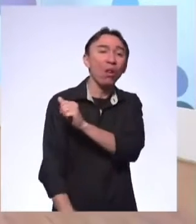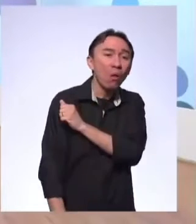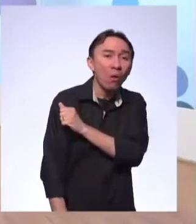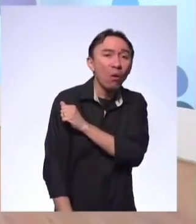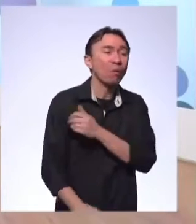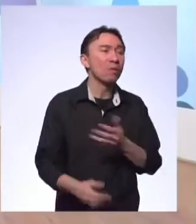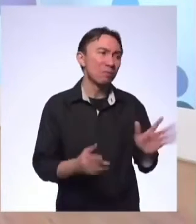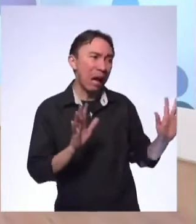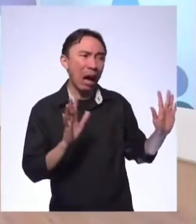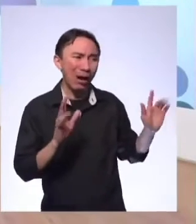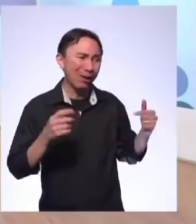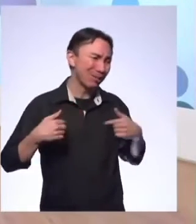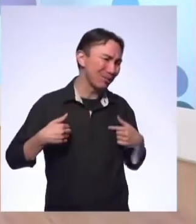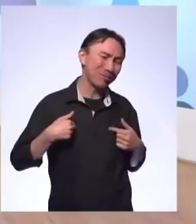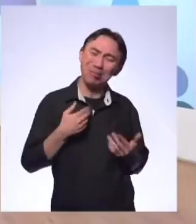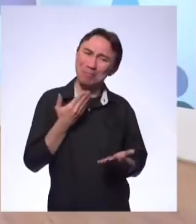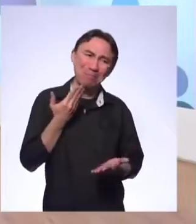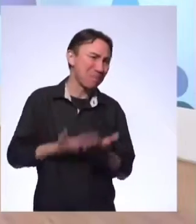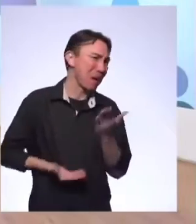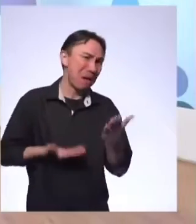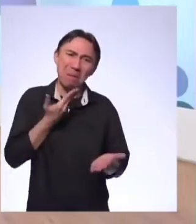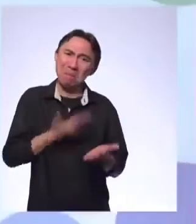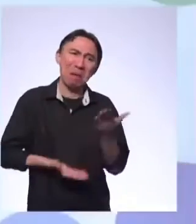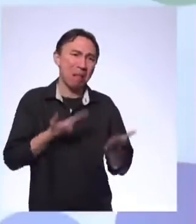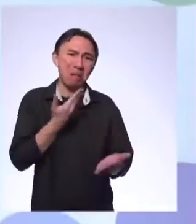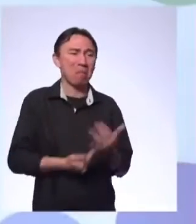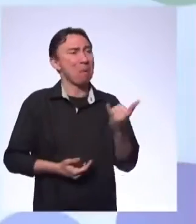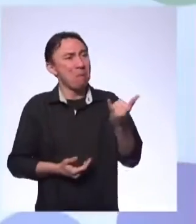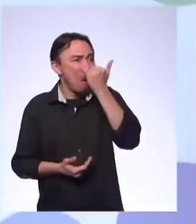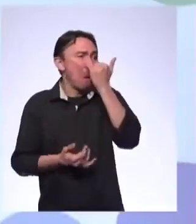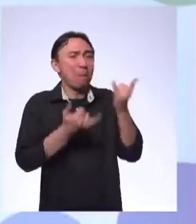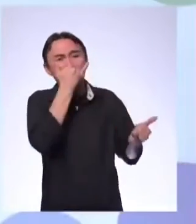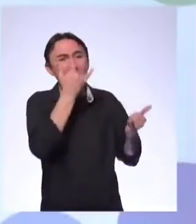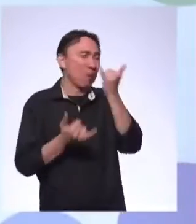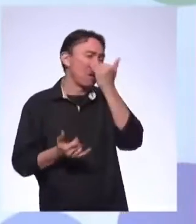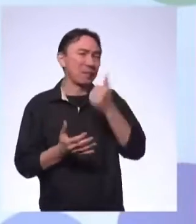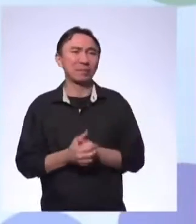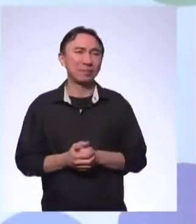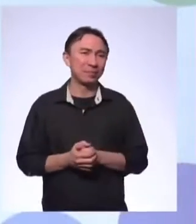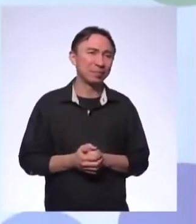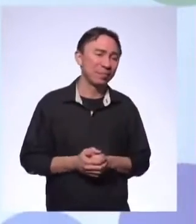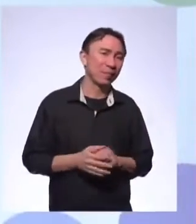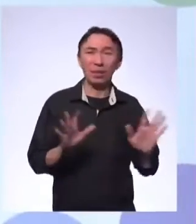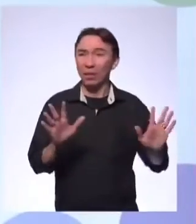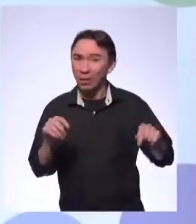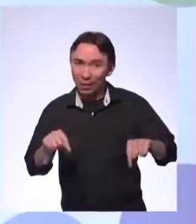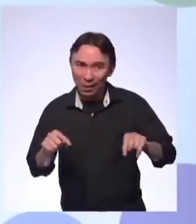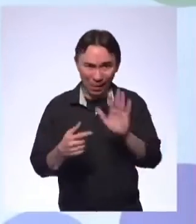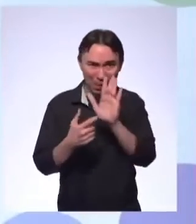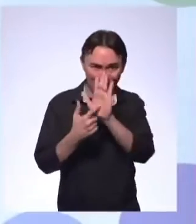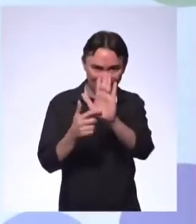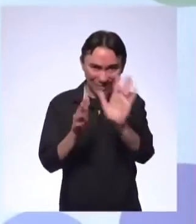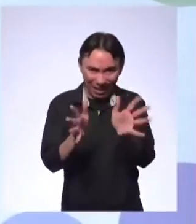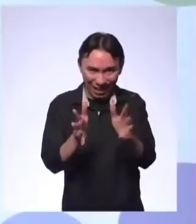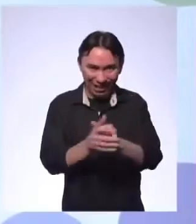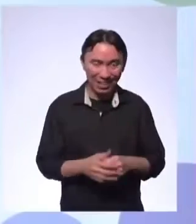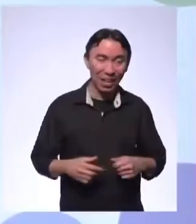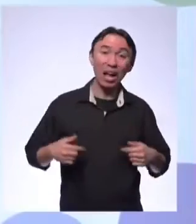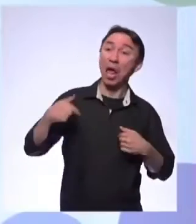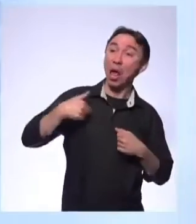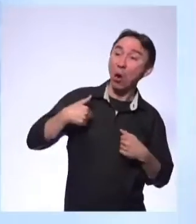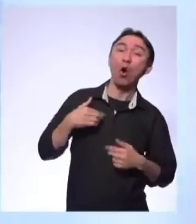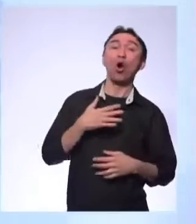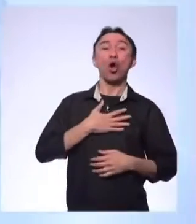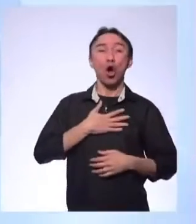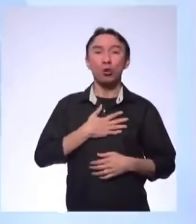essa questão mesmo né duas visões umas mesas apresentando só querer você gosta Aí você não gosta já teve uma polêmica aqui e